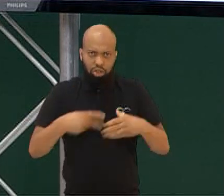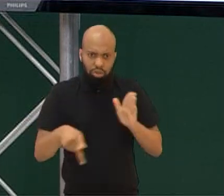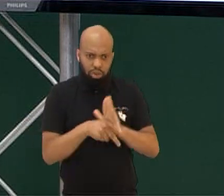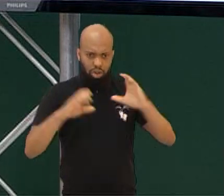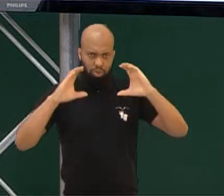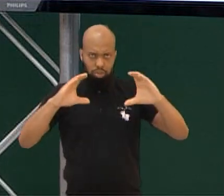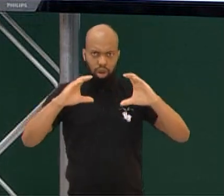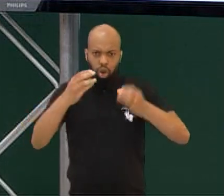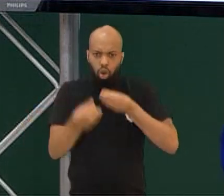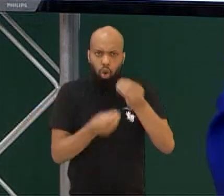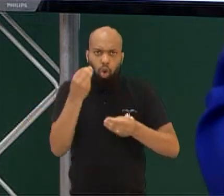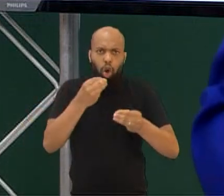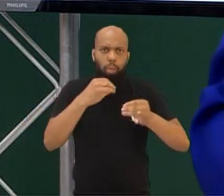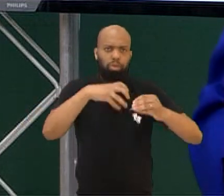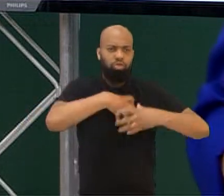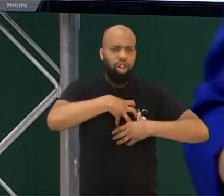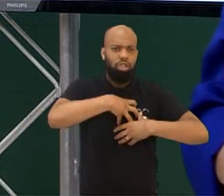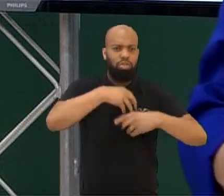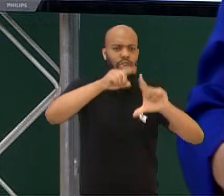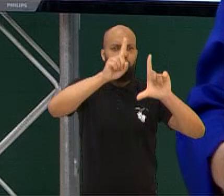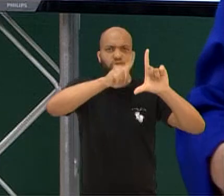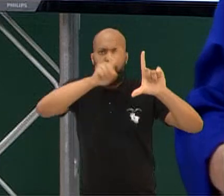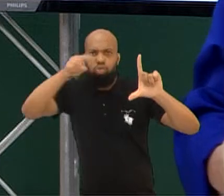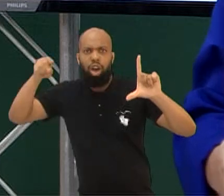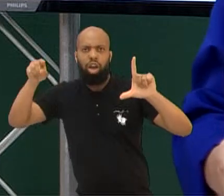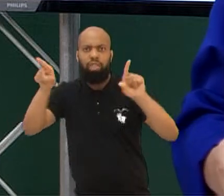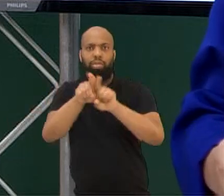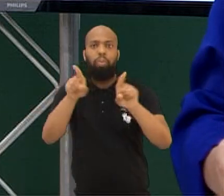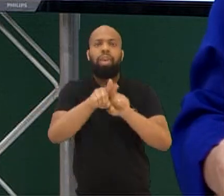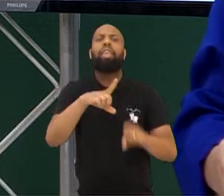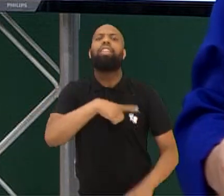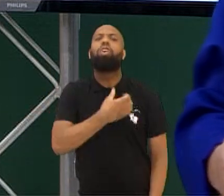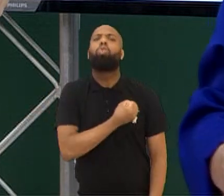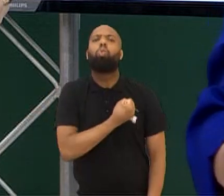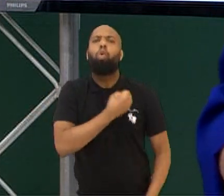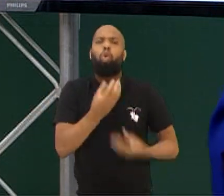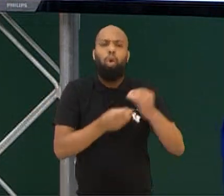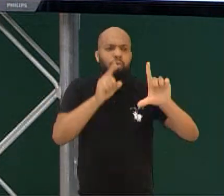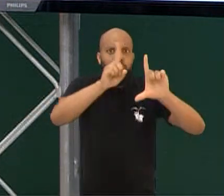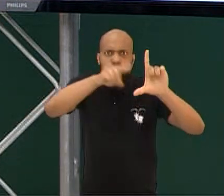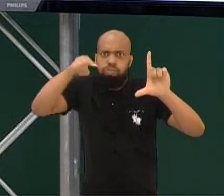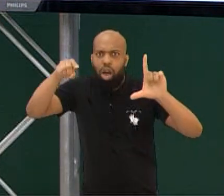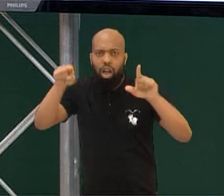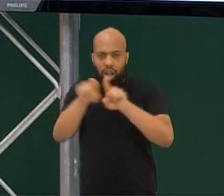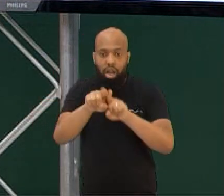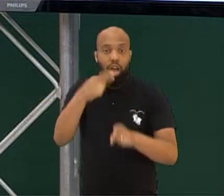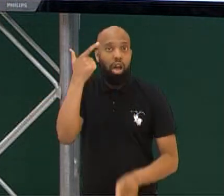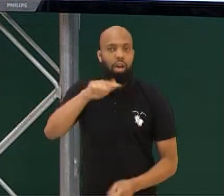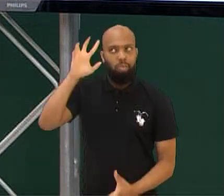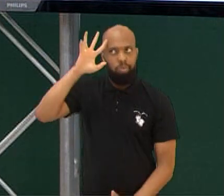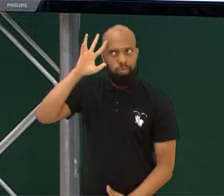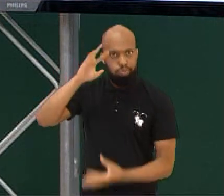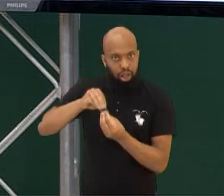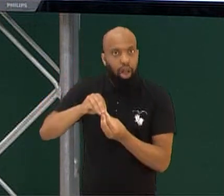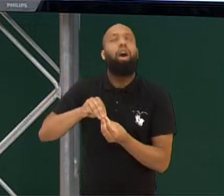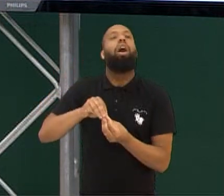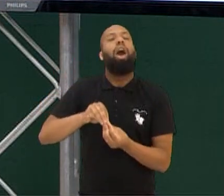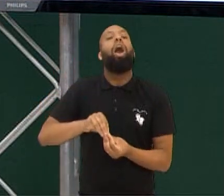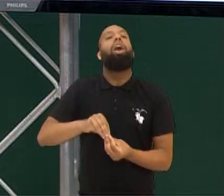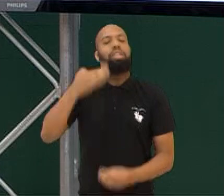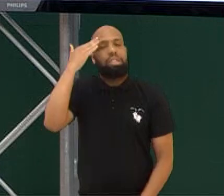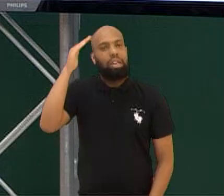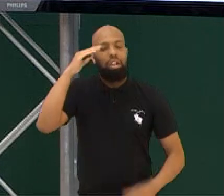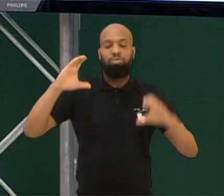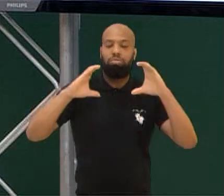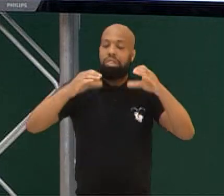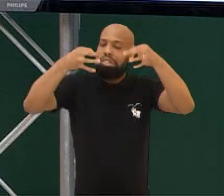função seno, o gráfico, os valores, para daí a gente poder complementar com a função daquele jeitinho diferente